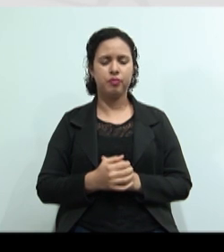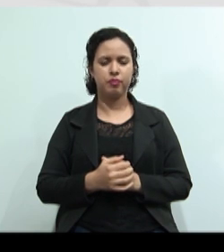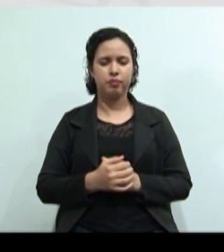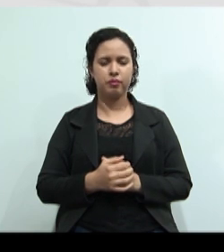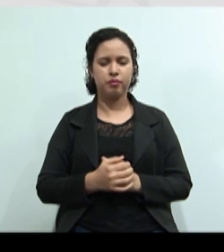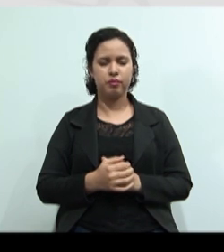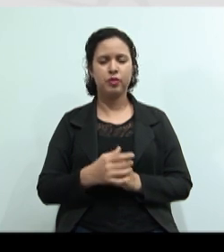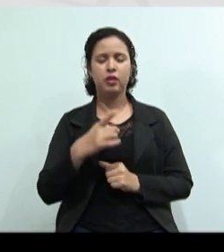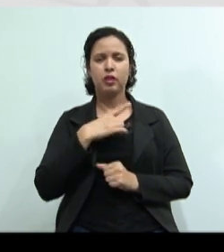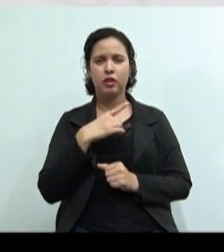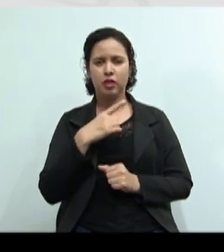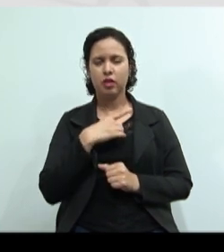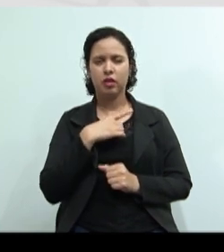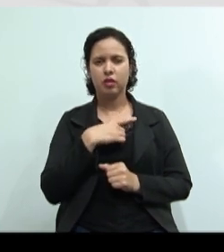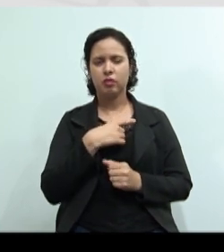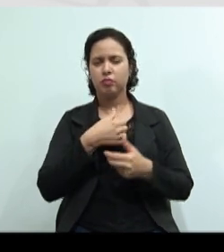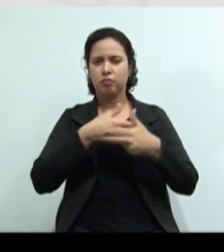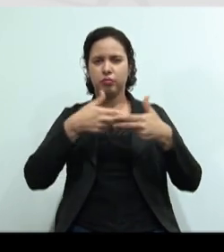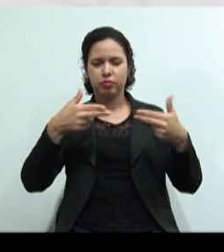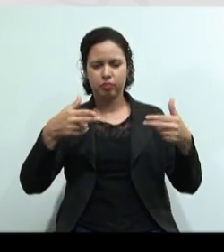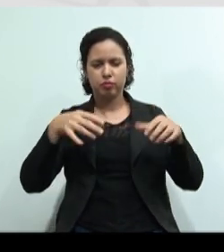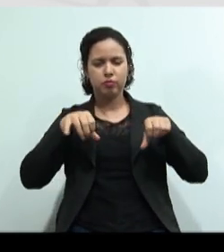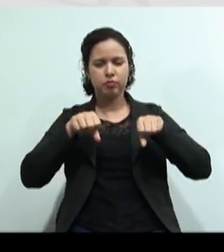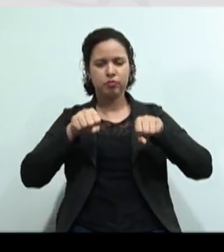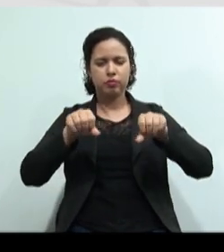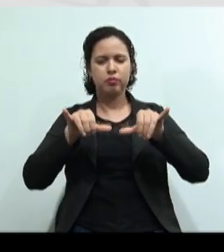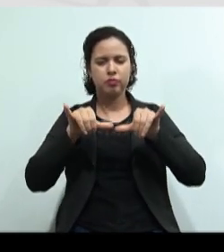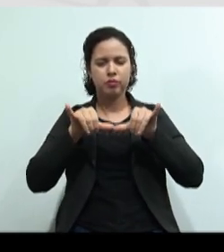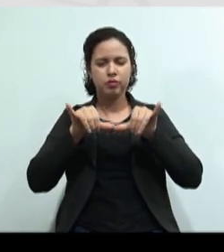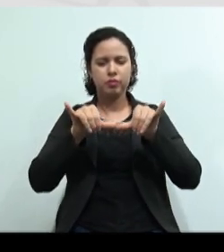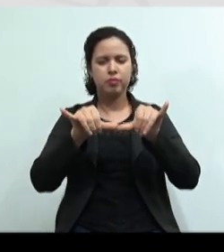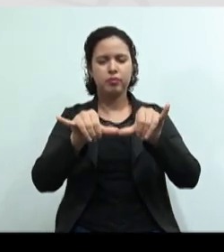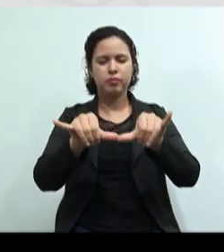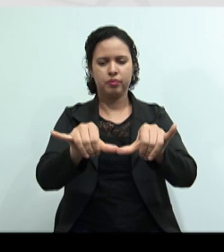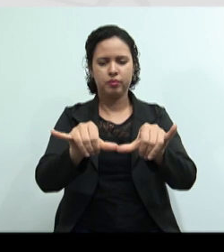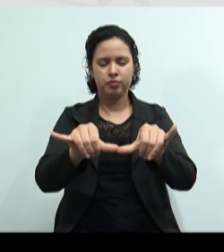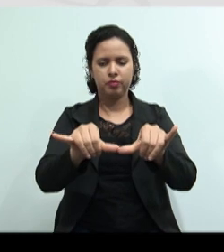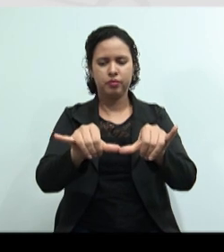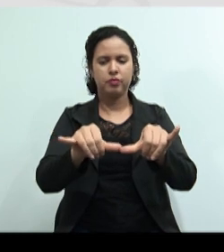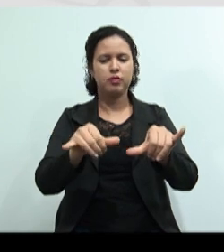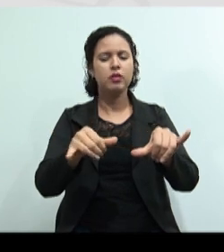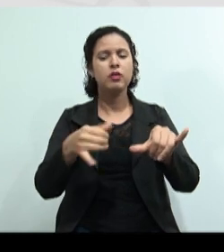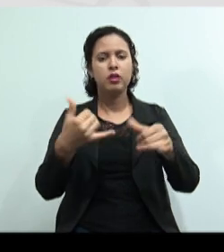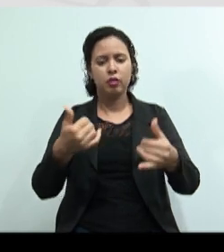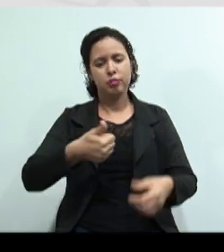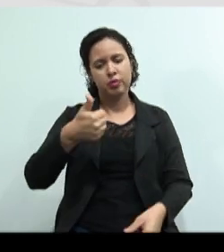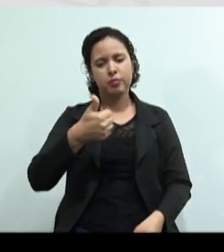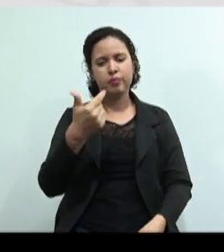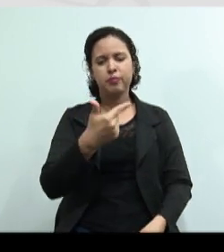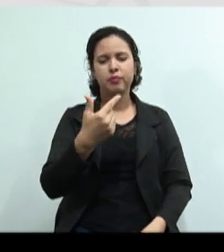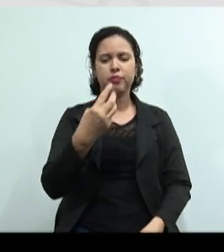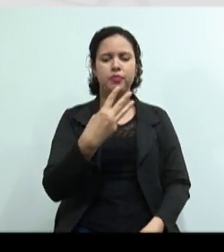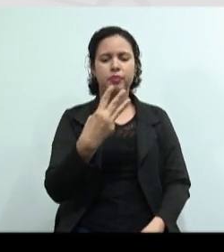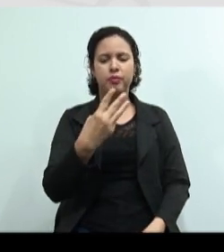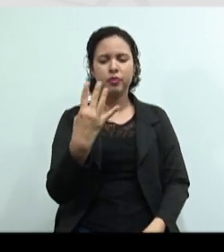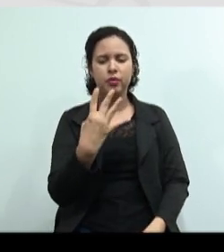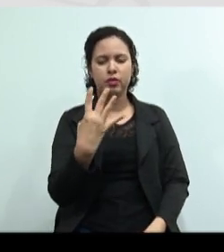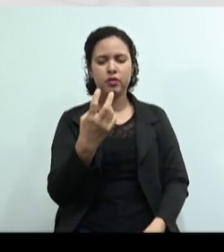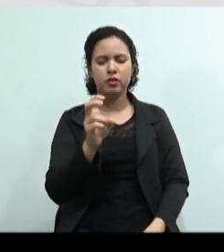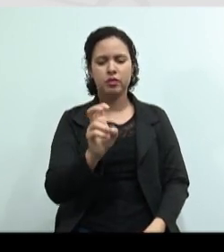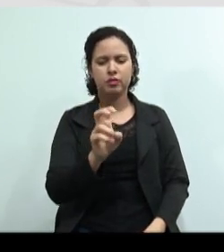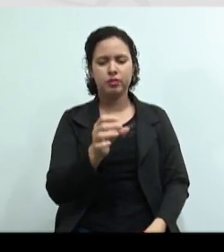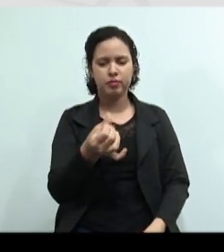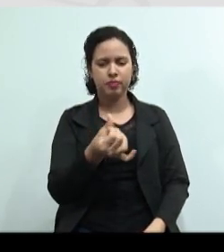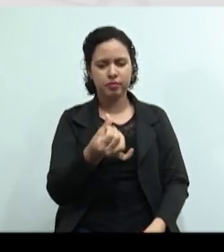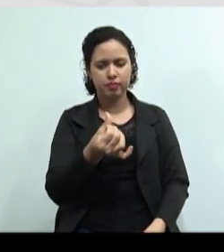várias cestinhas de supermercado. Então, essa entrou primeiro, segundo, terceiro, quarto, quinto,